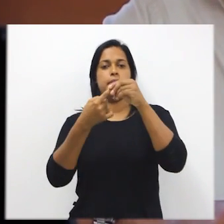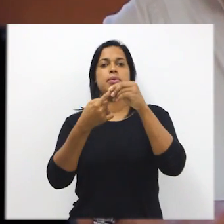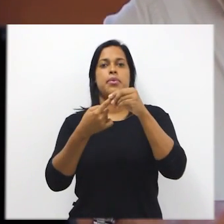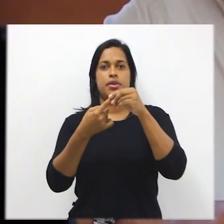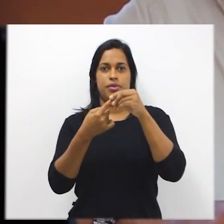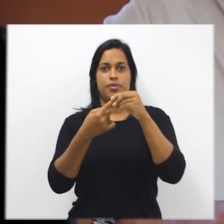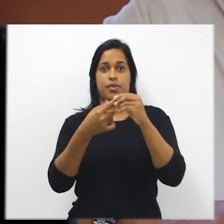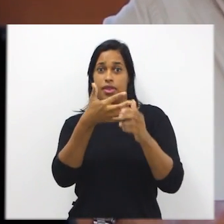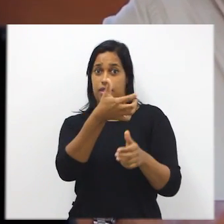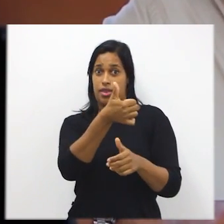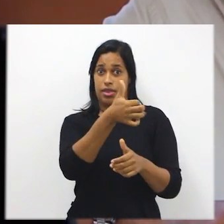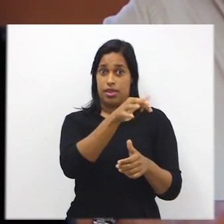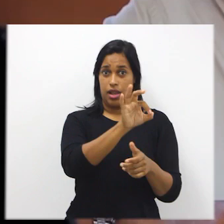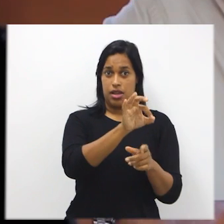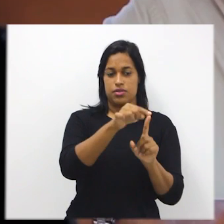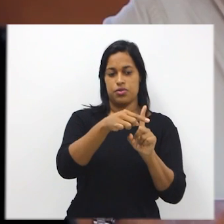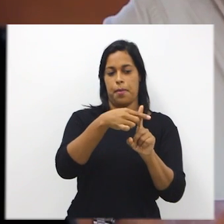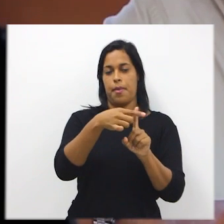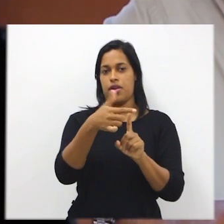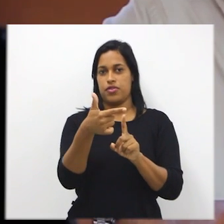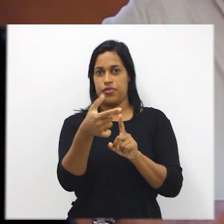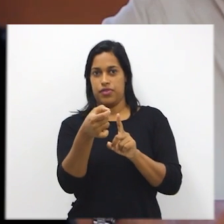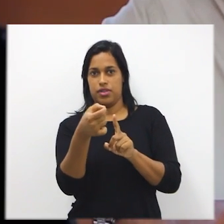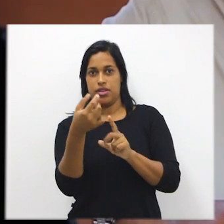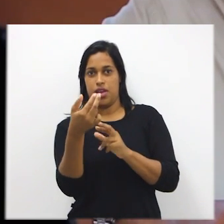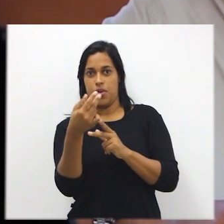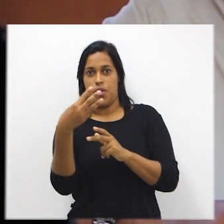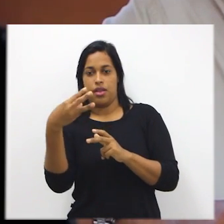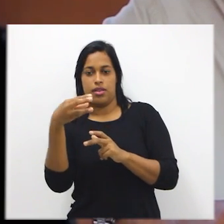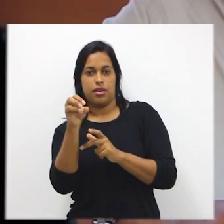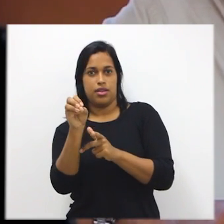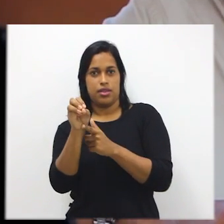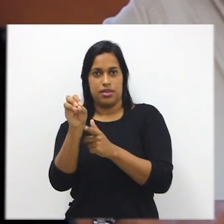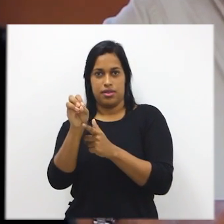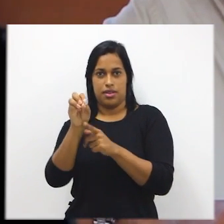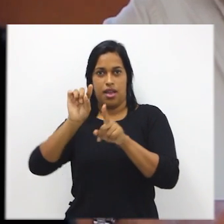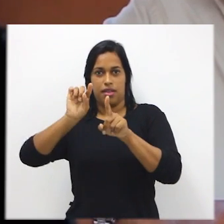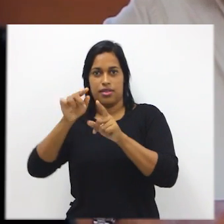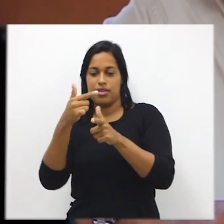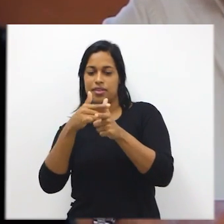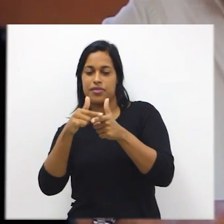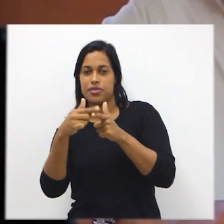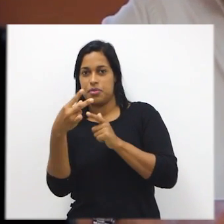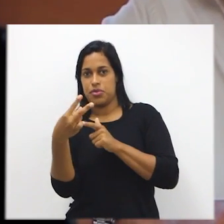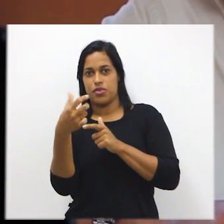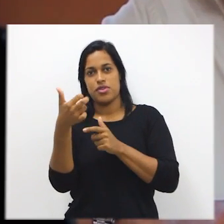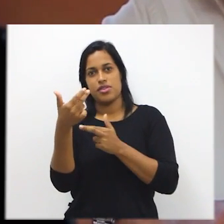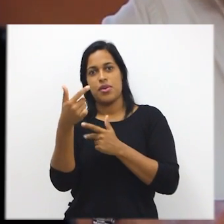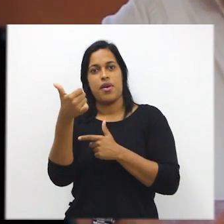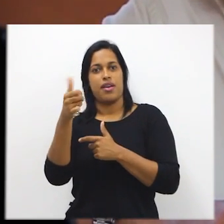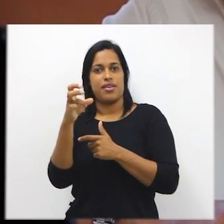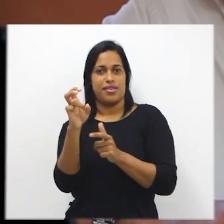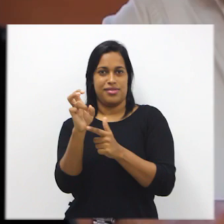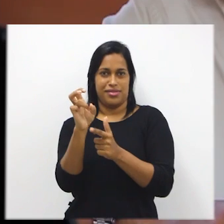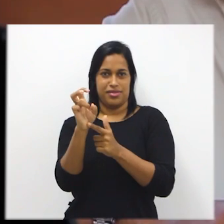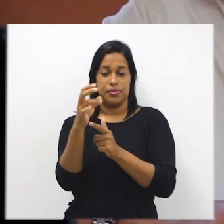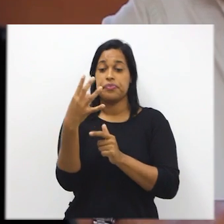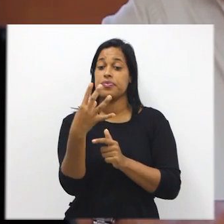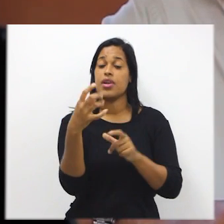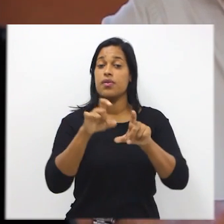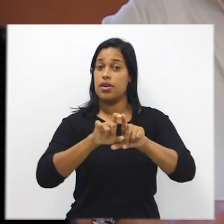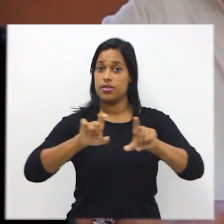Então, 10 mais 20, 30, dividido por 2, 15. A quarta expressão nós